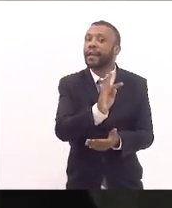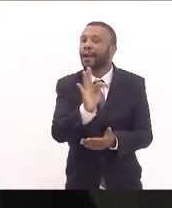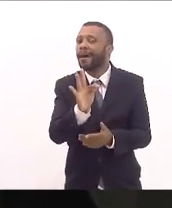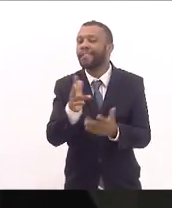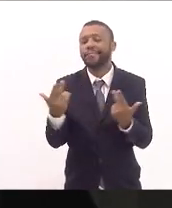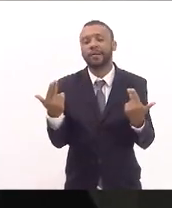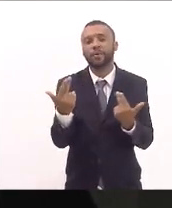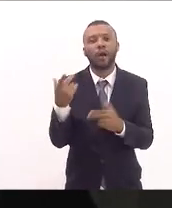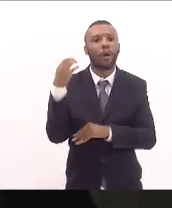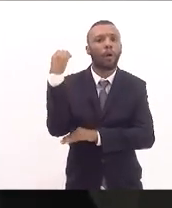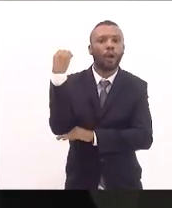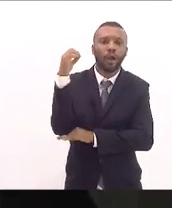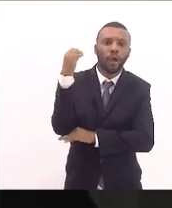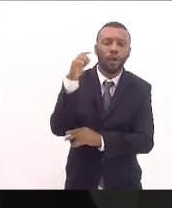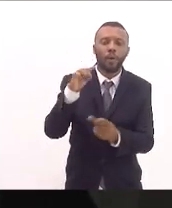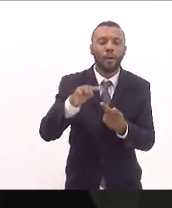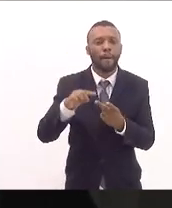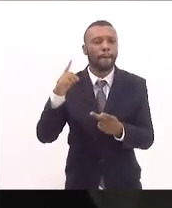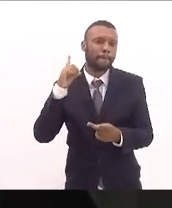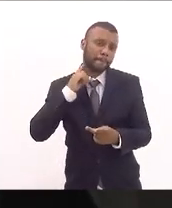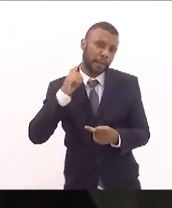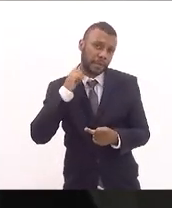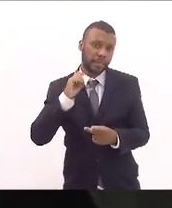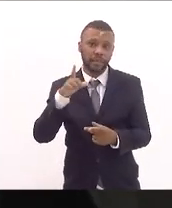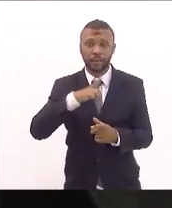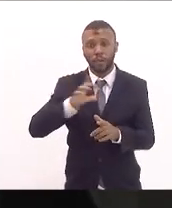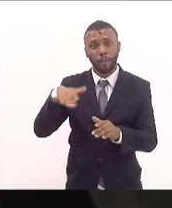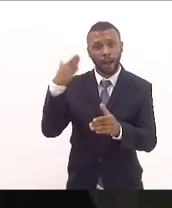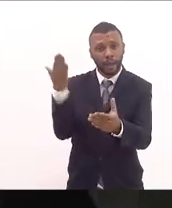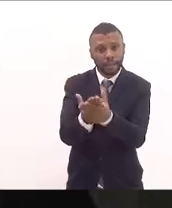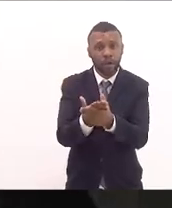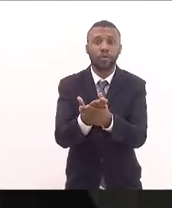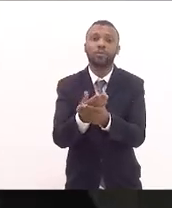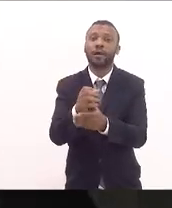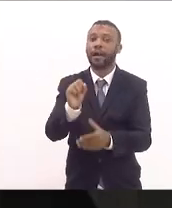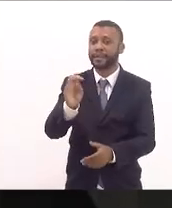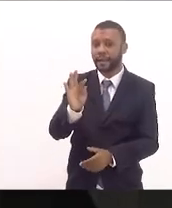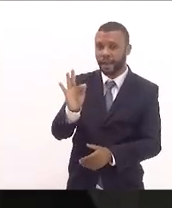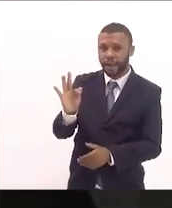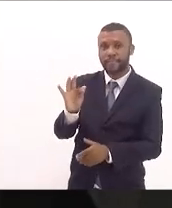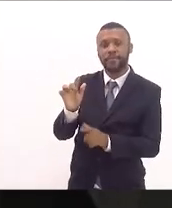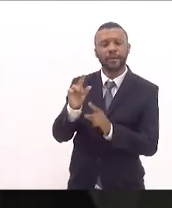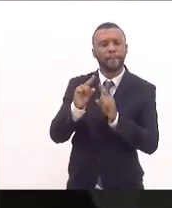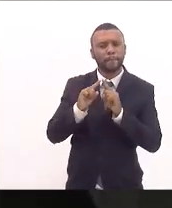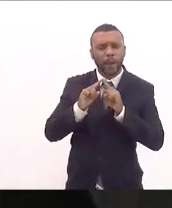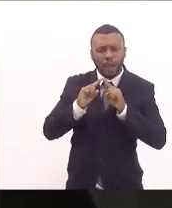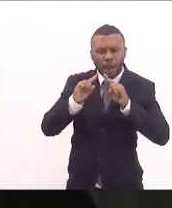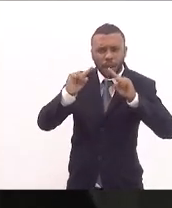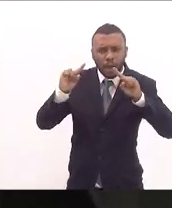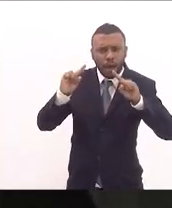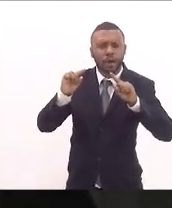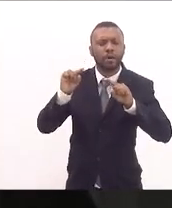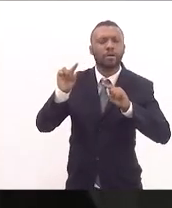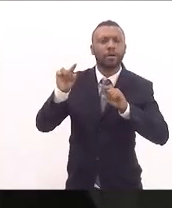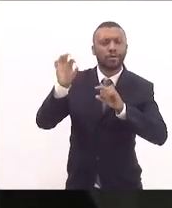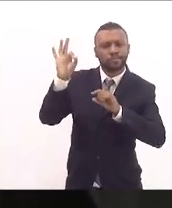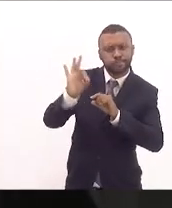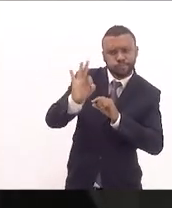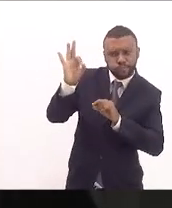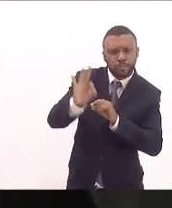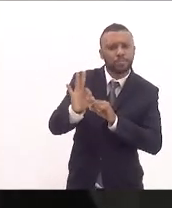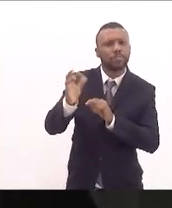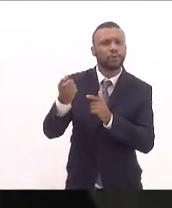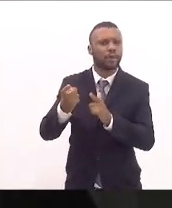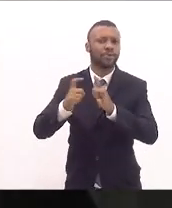caso do Rio Grande do Sul é o caso de Minas Gerais que estão com ação no Supremo Tribunal Federal questionando os números de sua Dívida Pública da